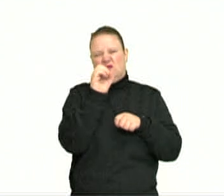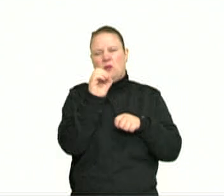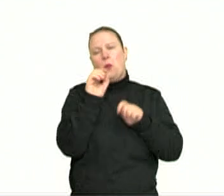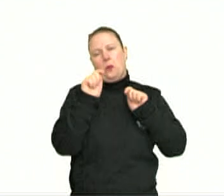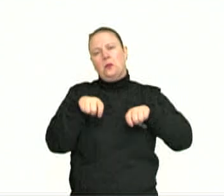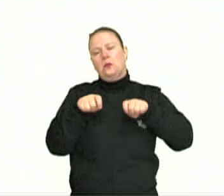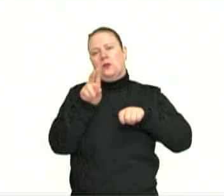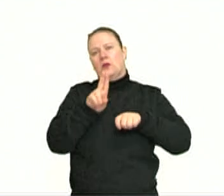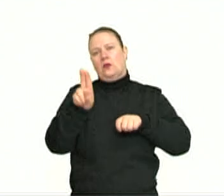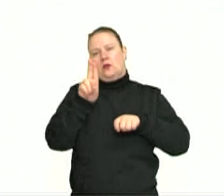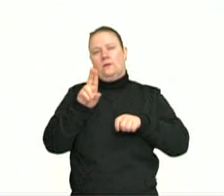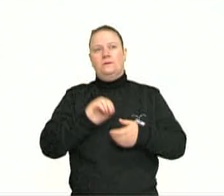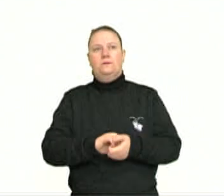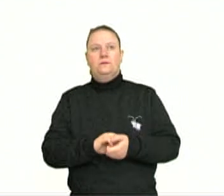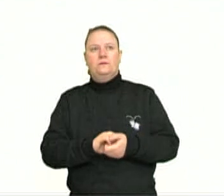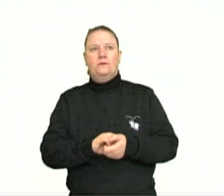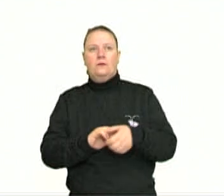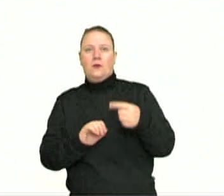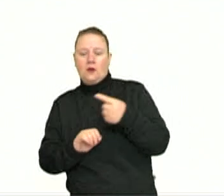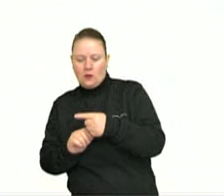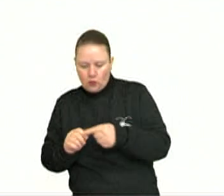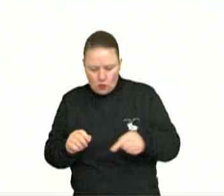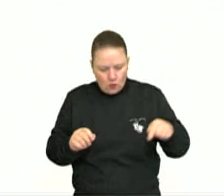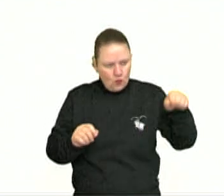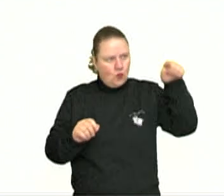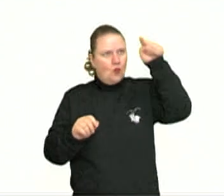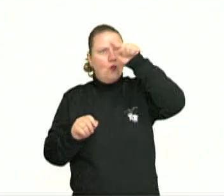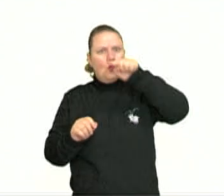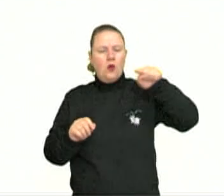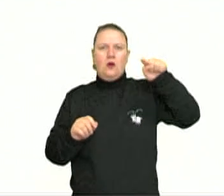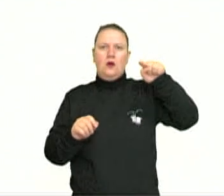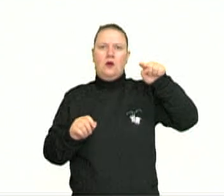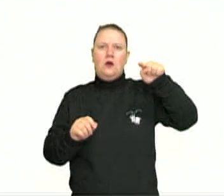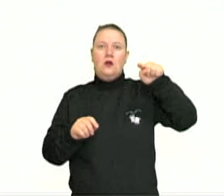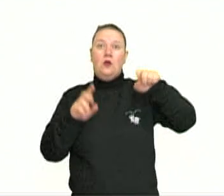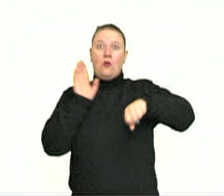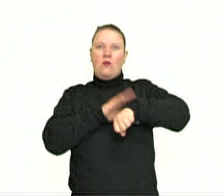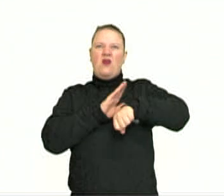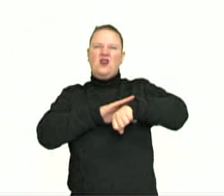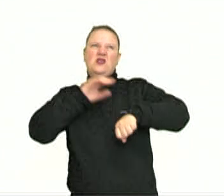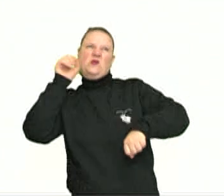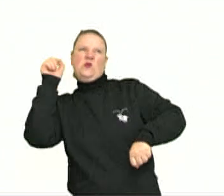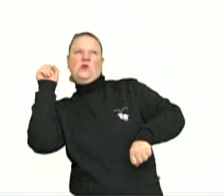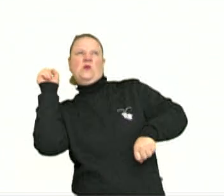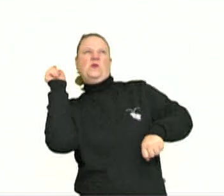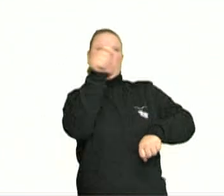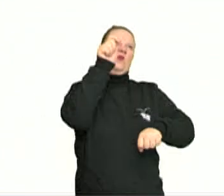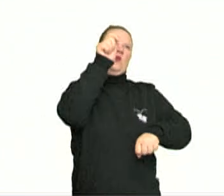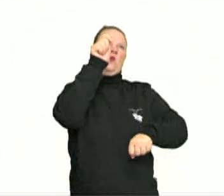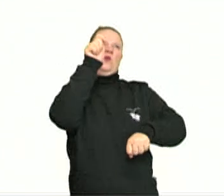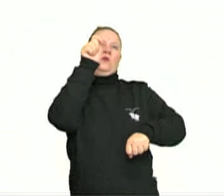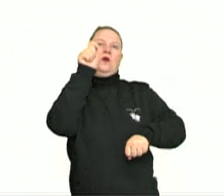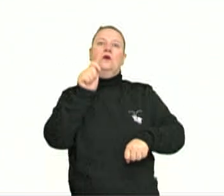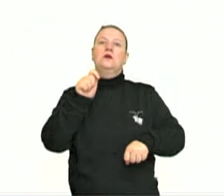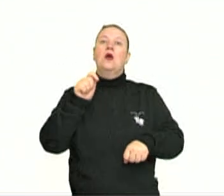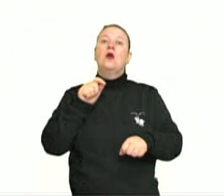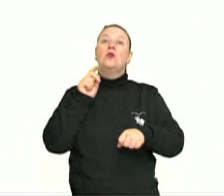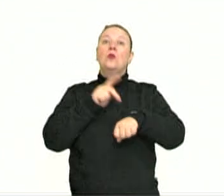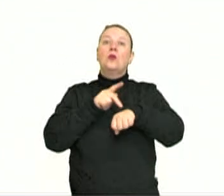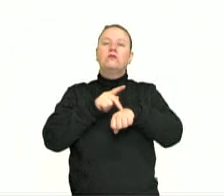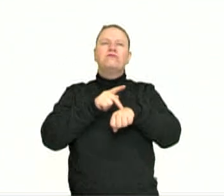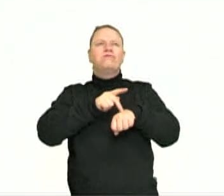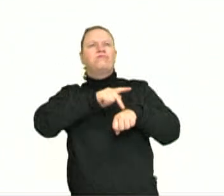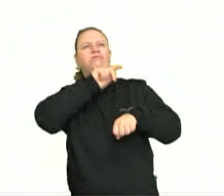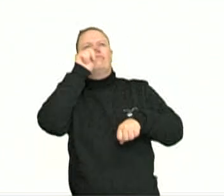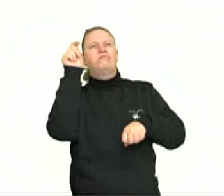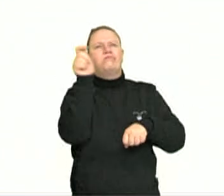A ponta do gatilho, onde deverá ser solta no momento oportuno, fazendo com que a pedra seja arremessada. Então, você pode